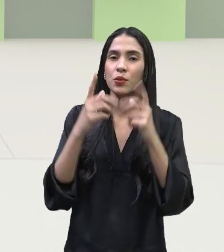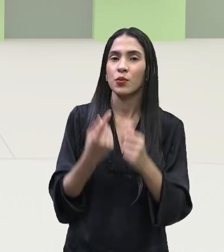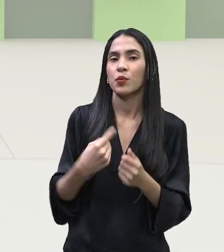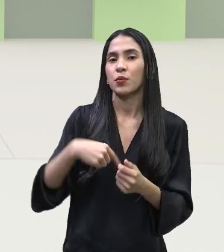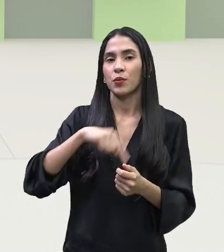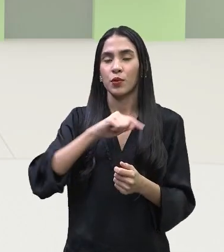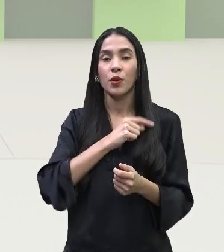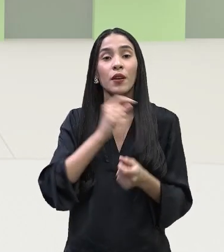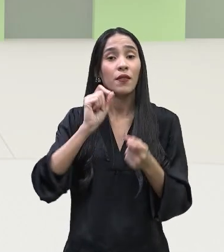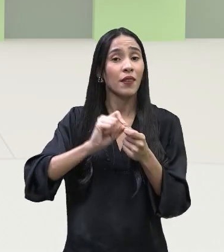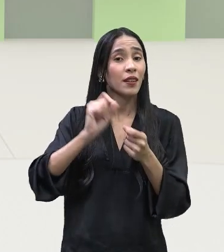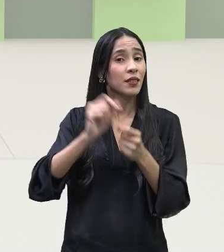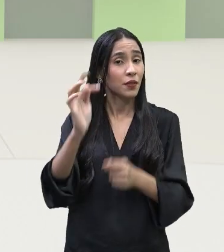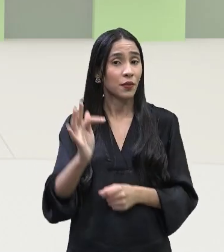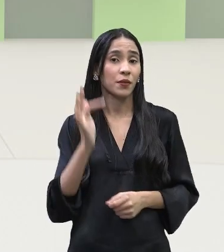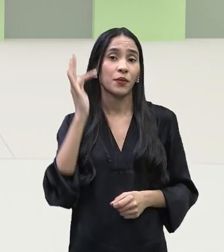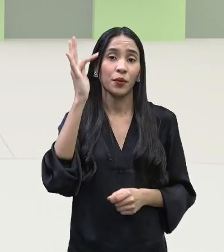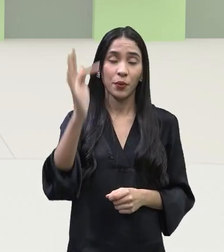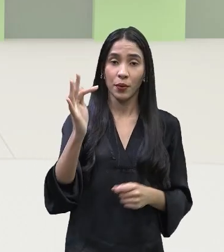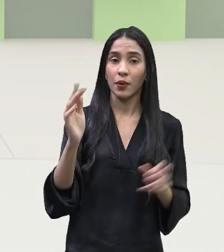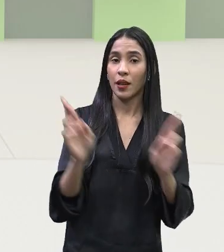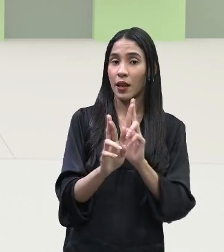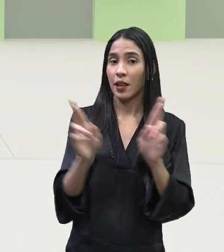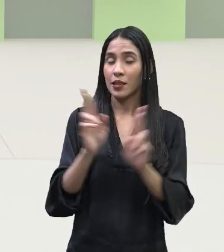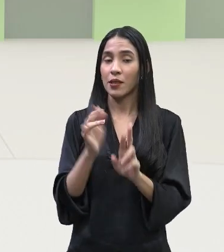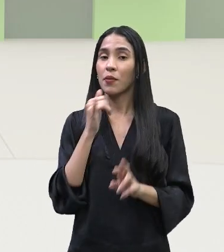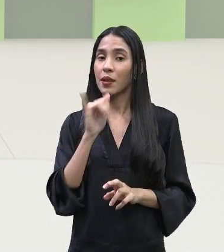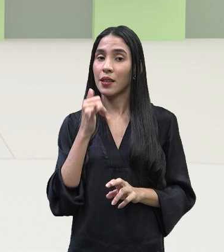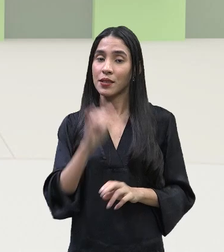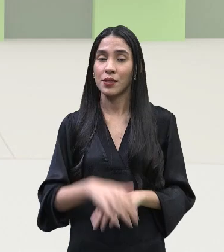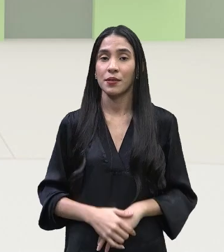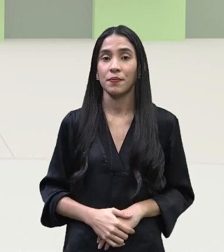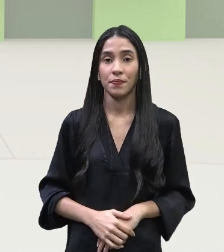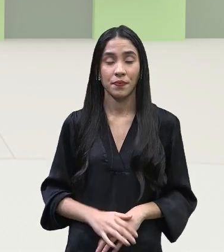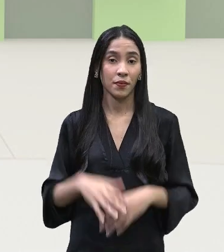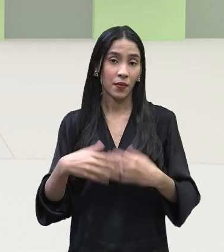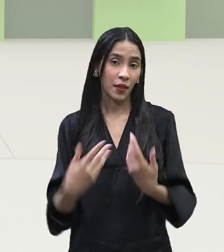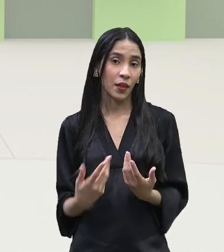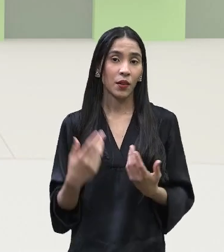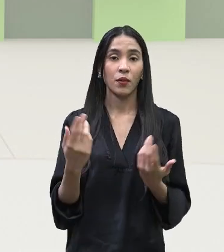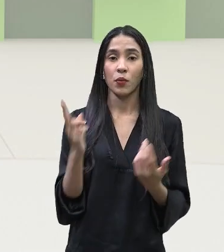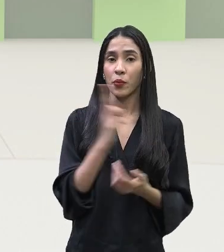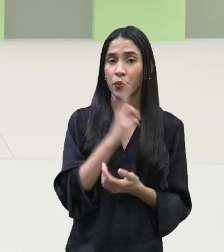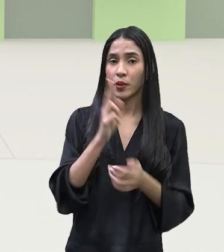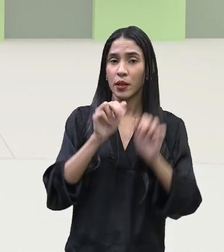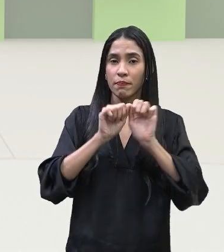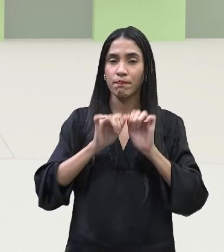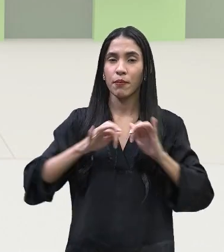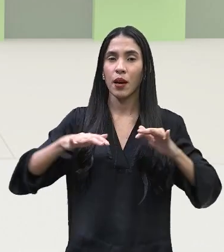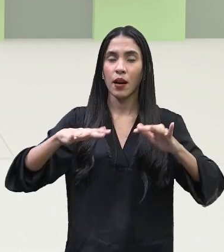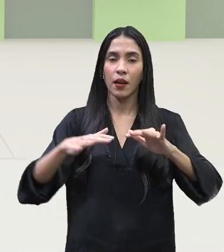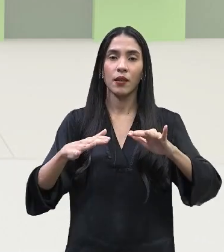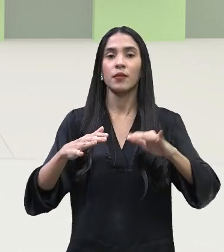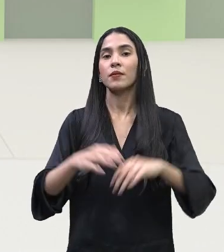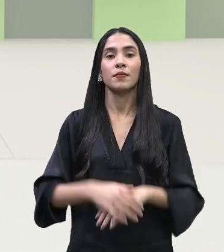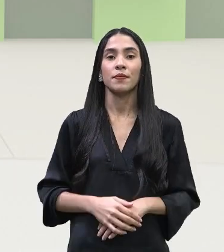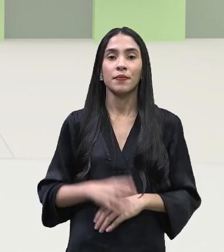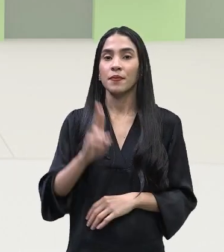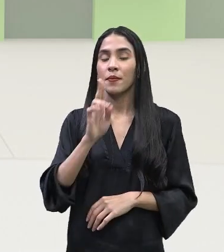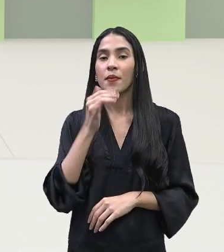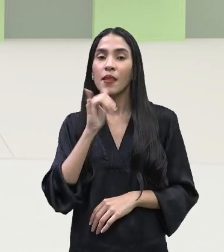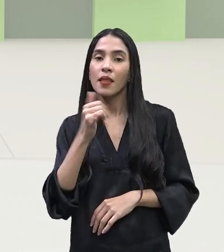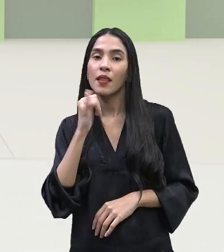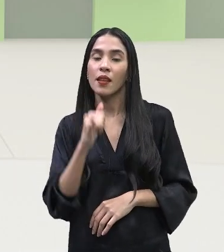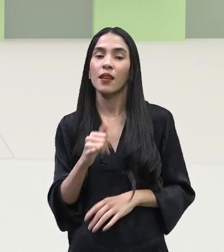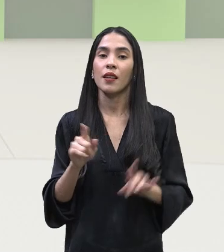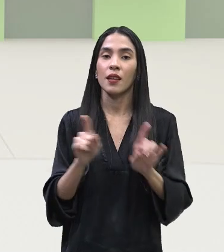gente vai fazer daqui para frente com relação à energia. Então, a necessidade de ampliar o uso dessas energias,